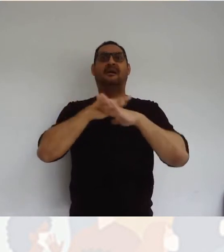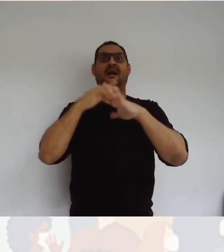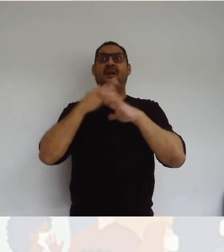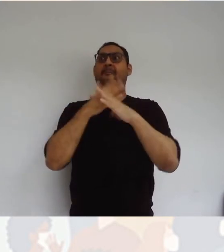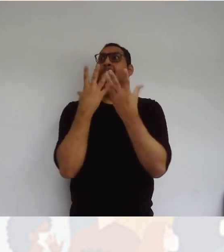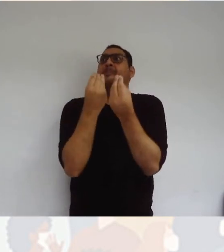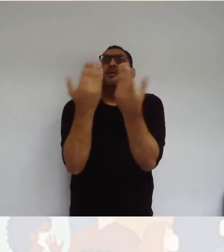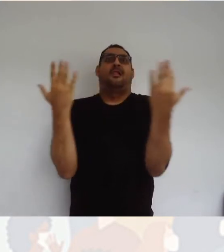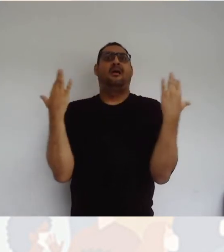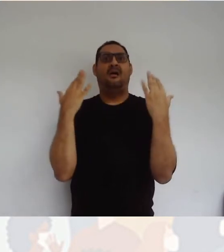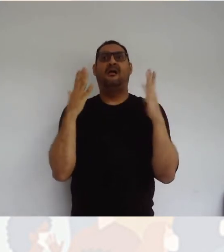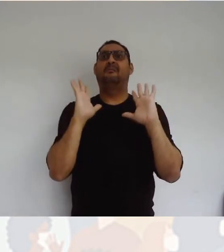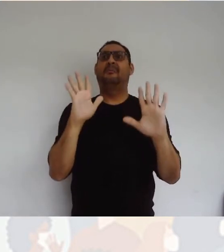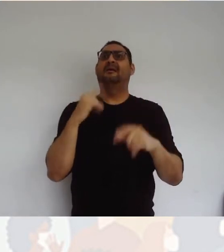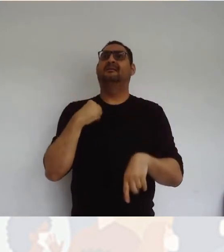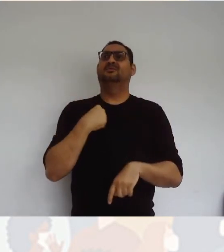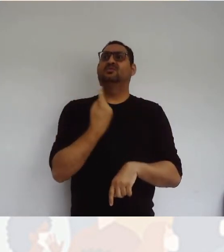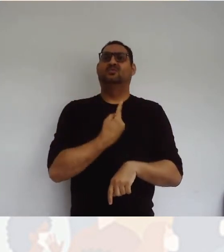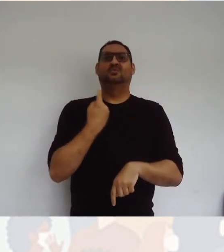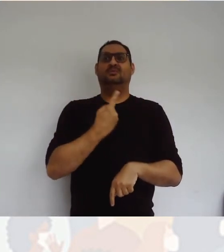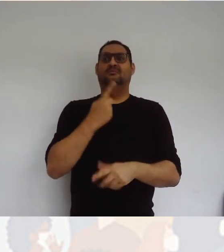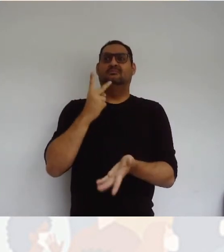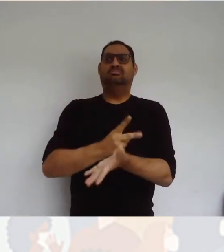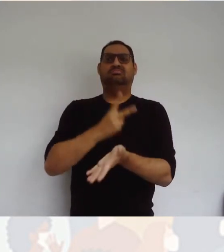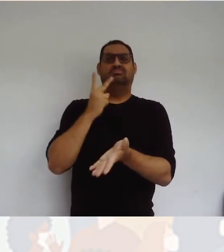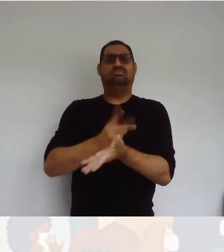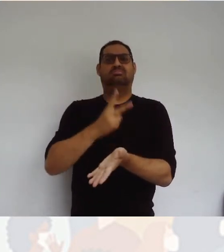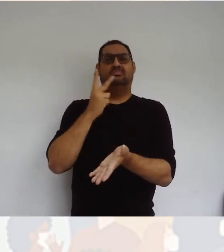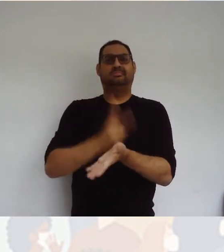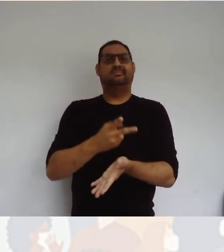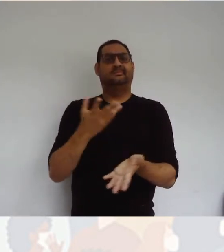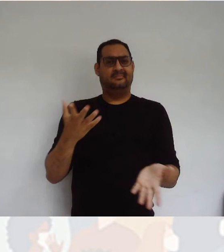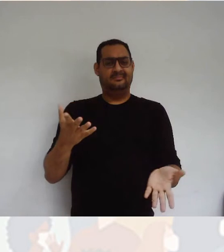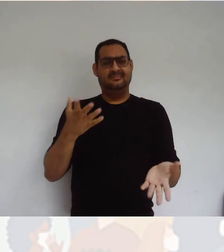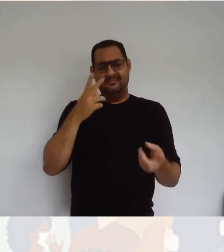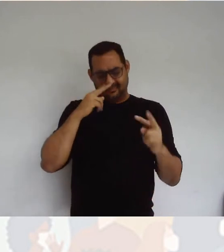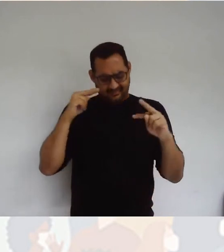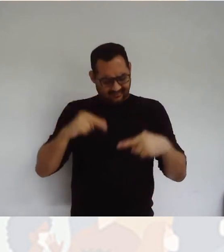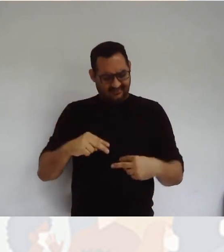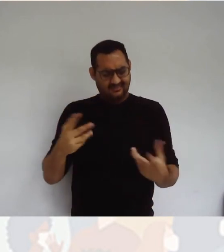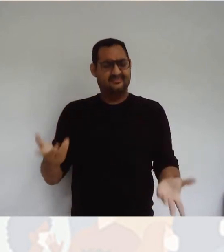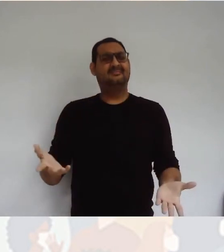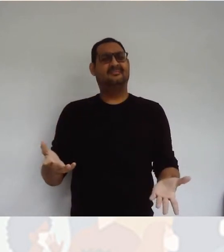faz ver quem é esse homem ali nesse parque, né?